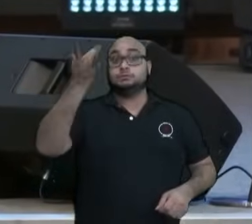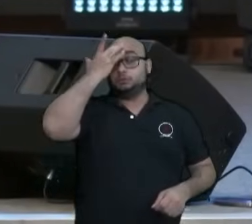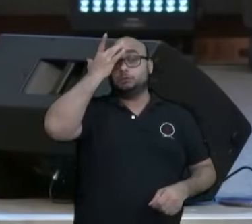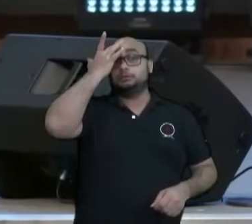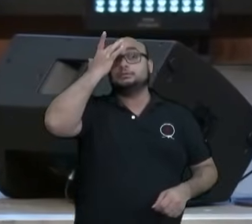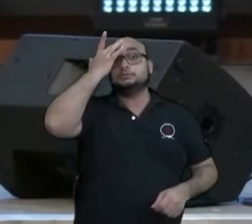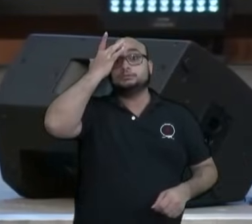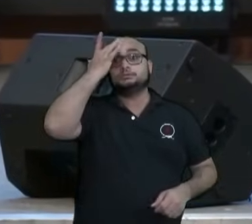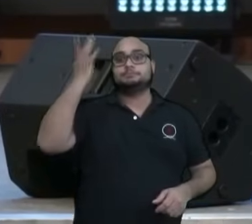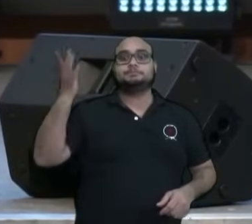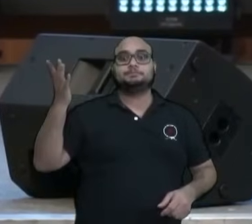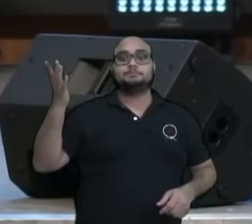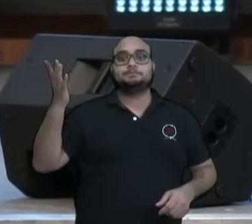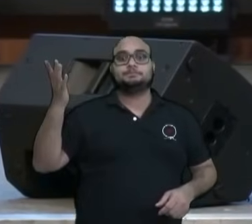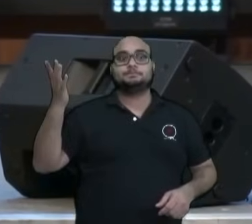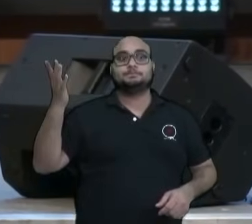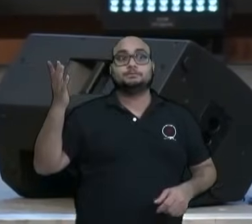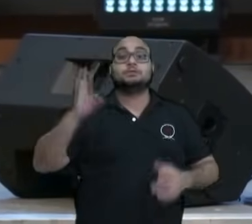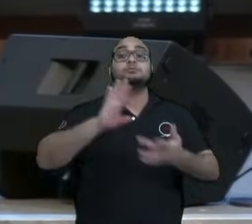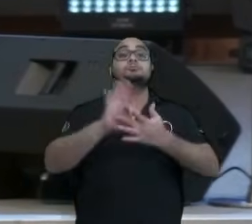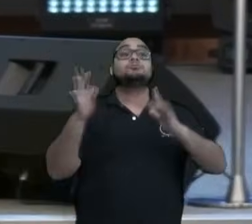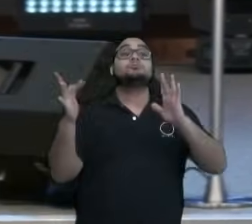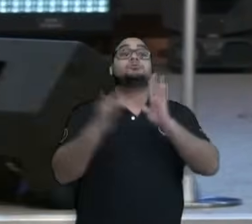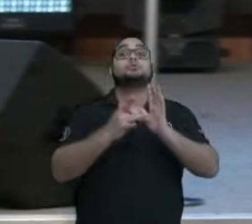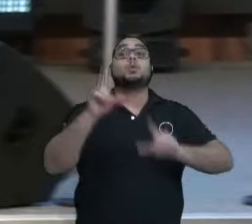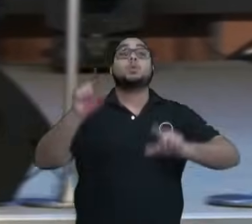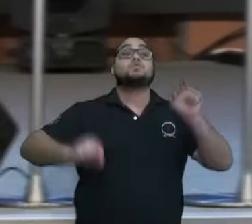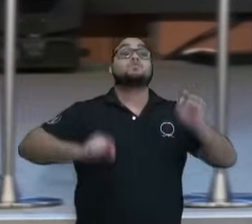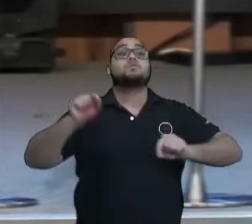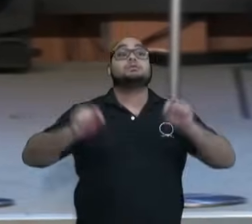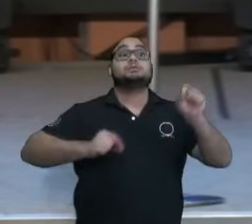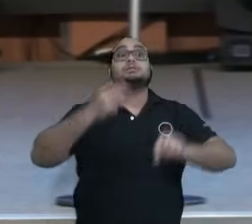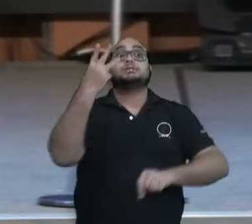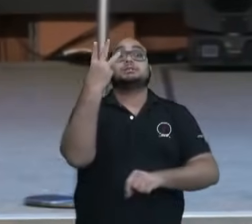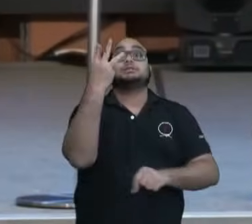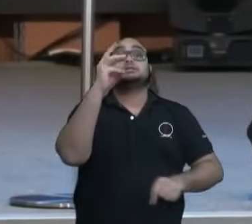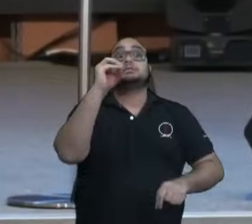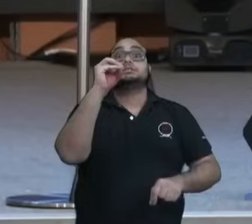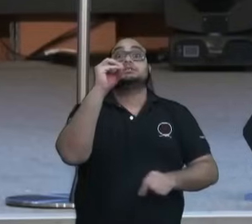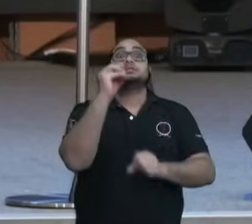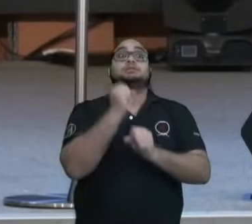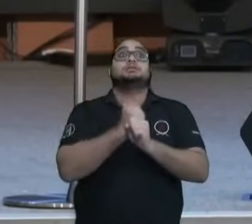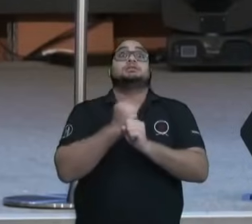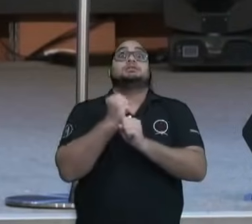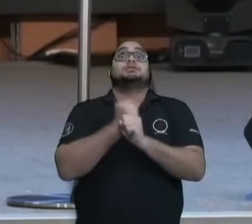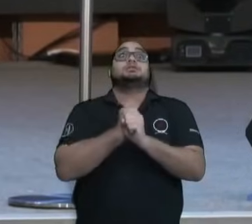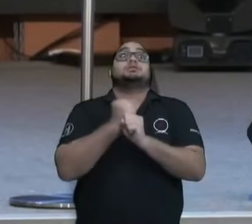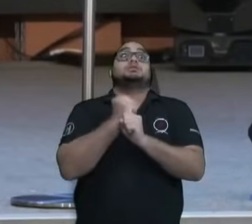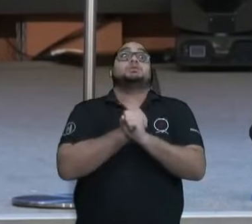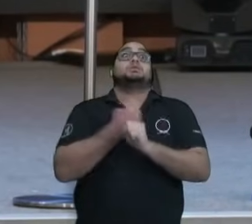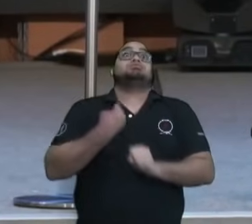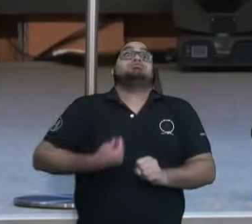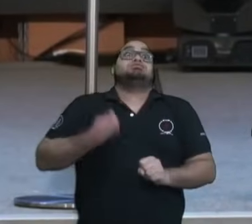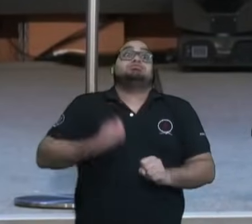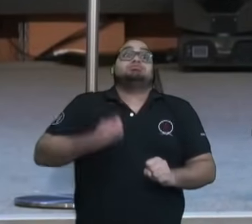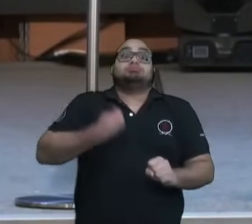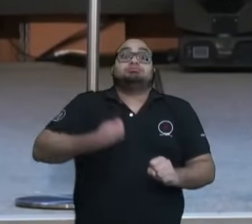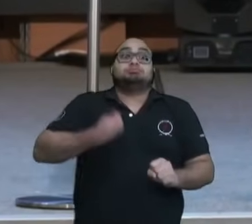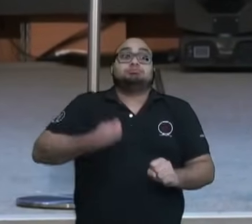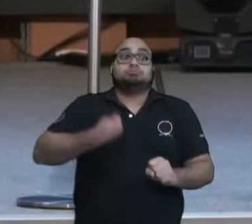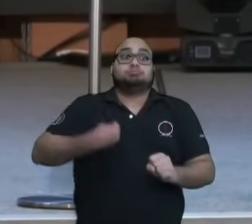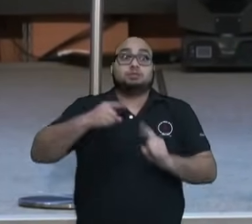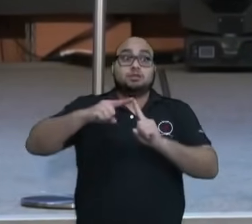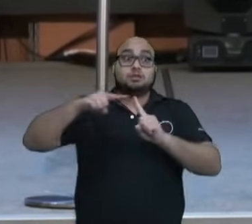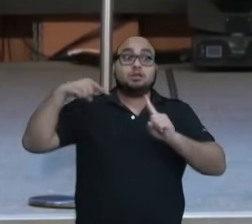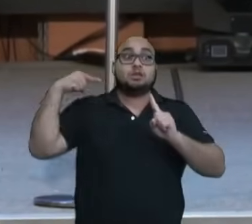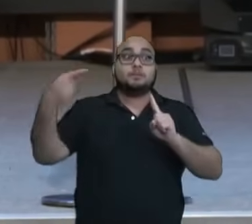amadurecimento Jesus passou 30 anos na escola da vida para exerceu um ministério de